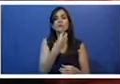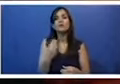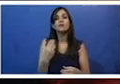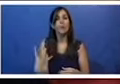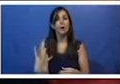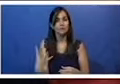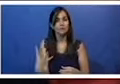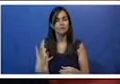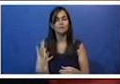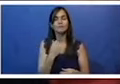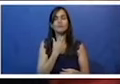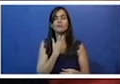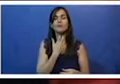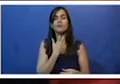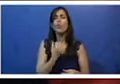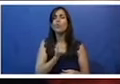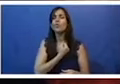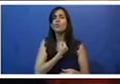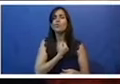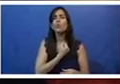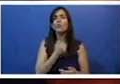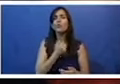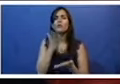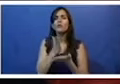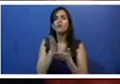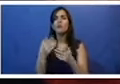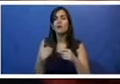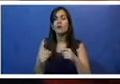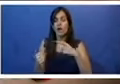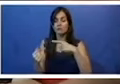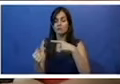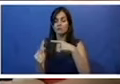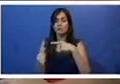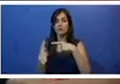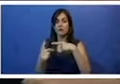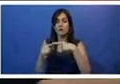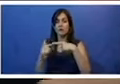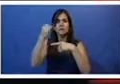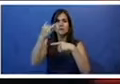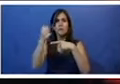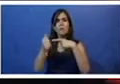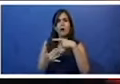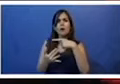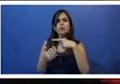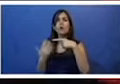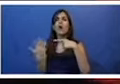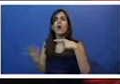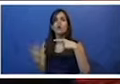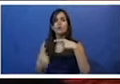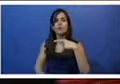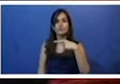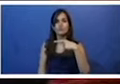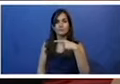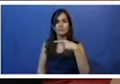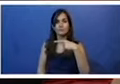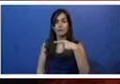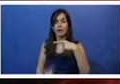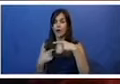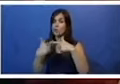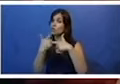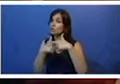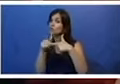4 número que eu divido Vai embaixo ou vai em cima da fração quarto ano hein Eduardo hein